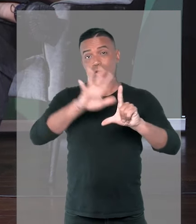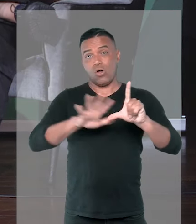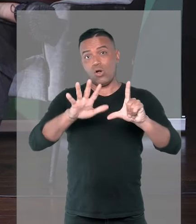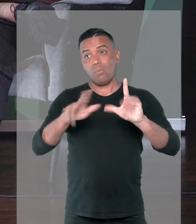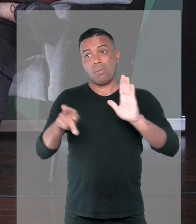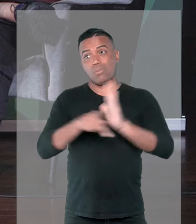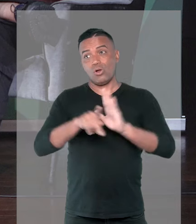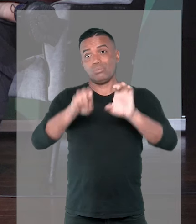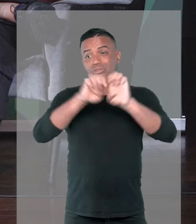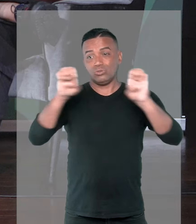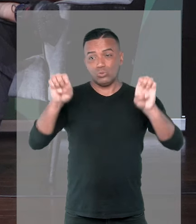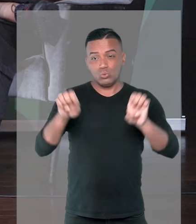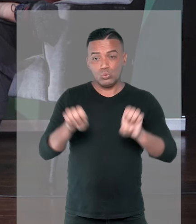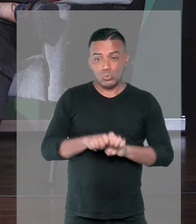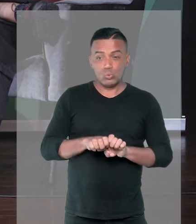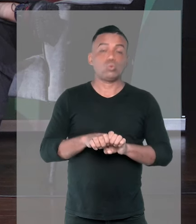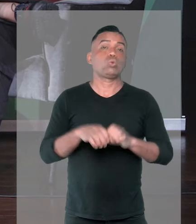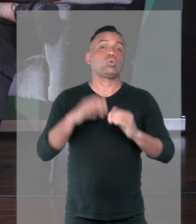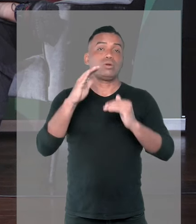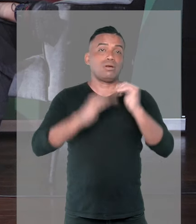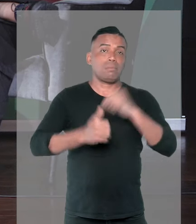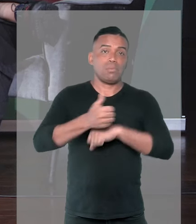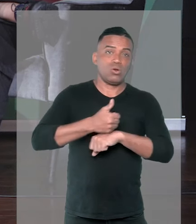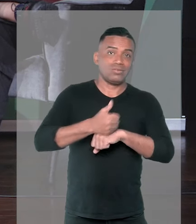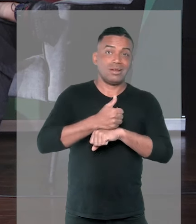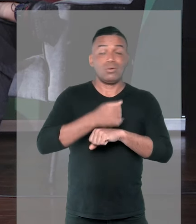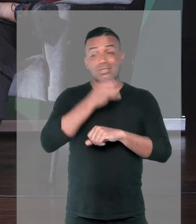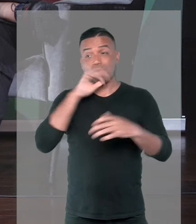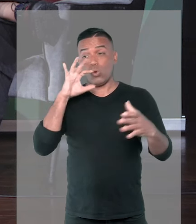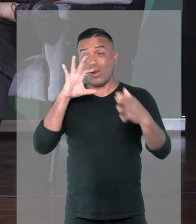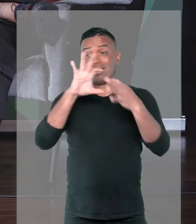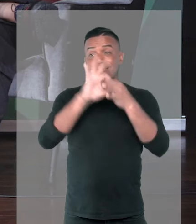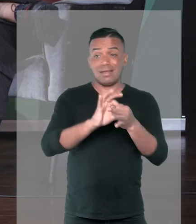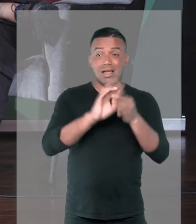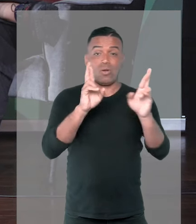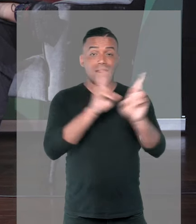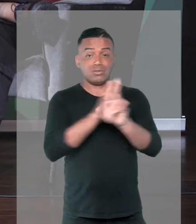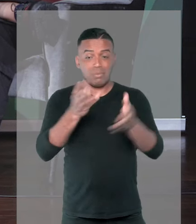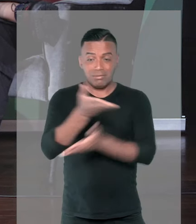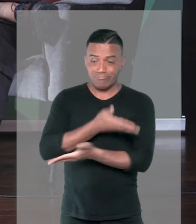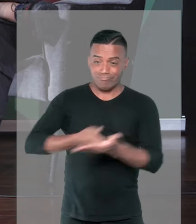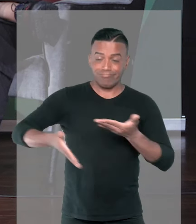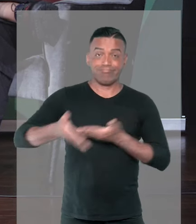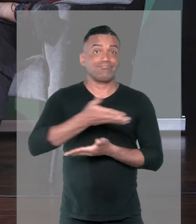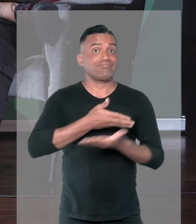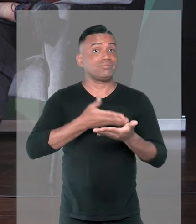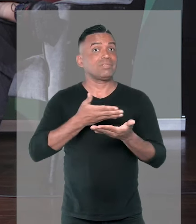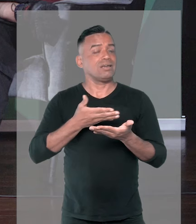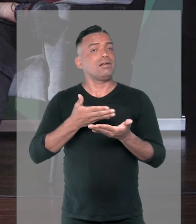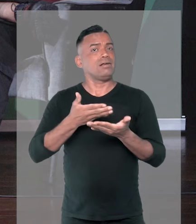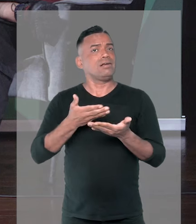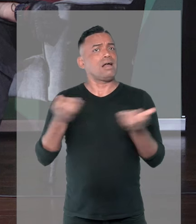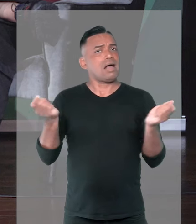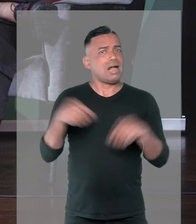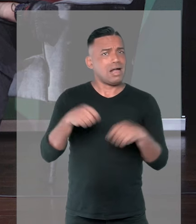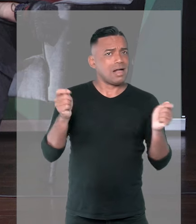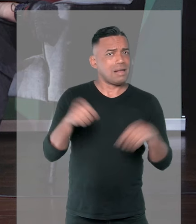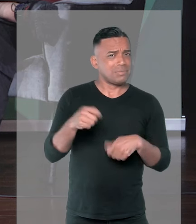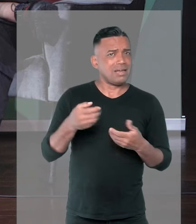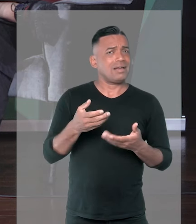infraestruturas e serviços onde conexões relacionamentos e interações habilitam você qualquer um